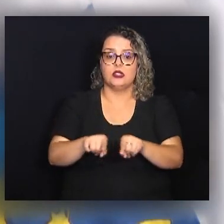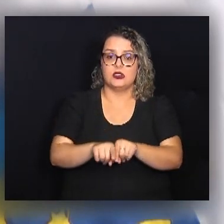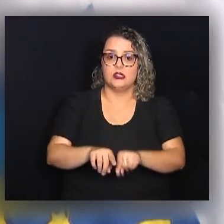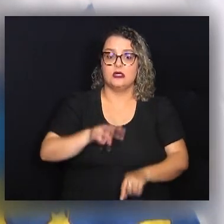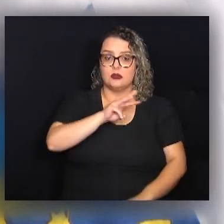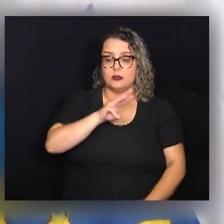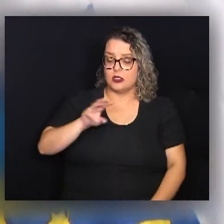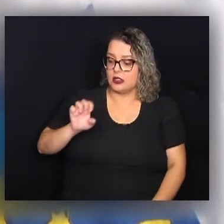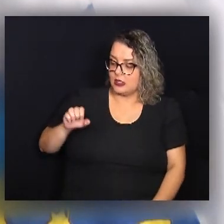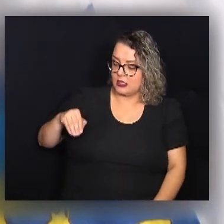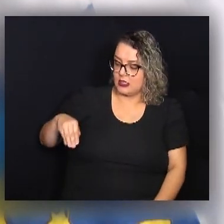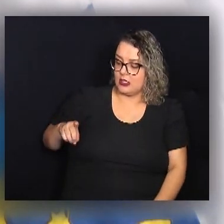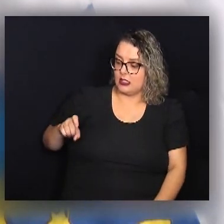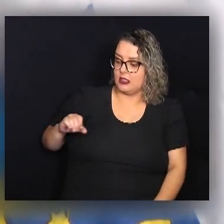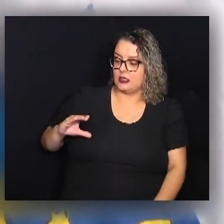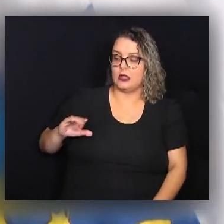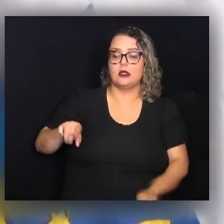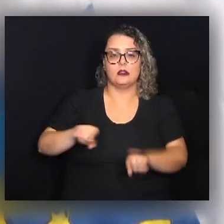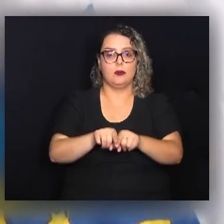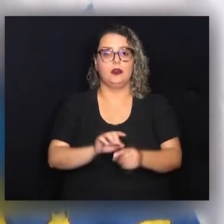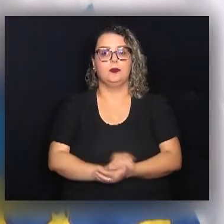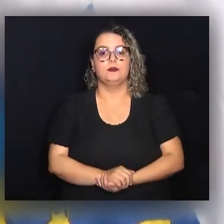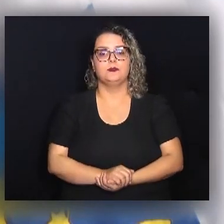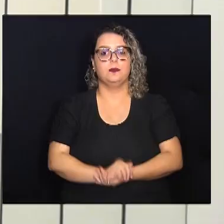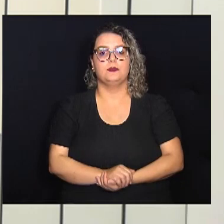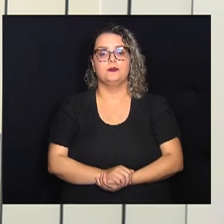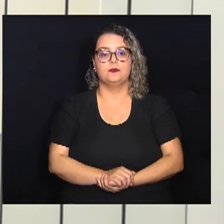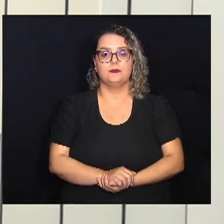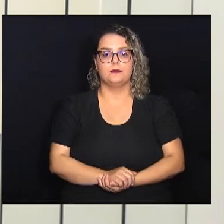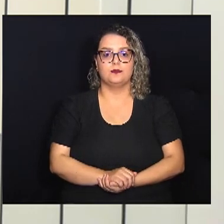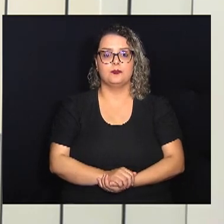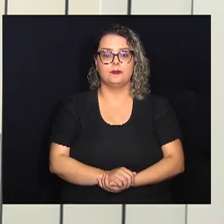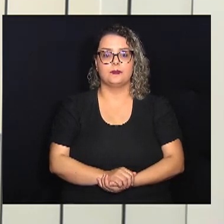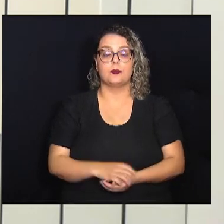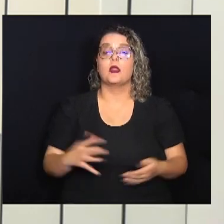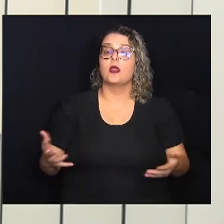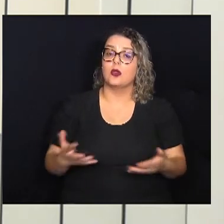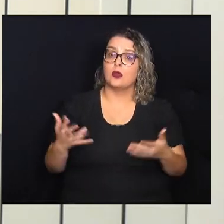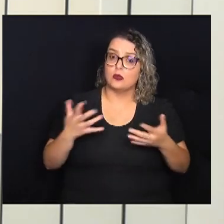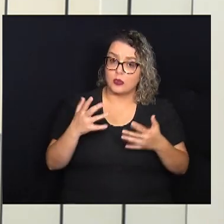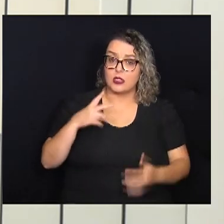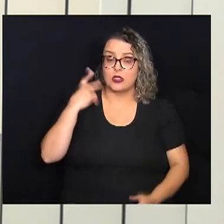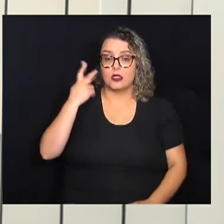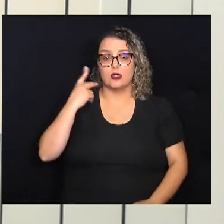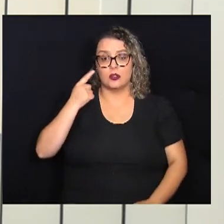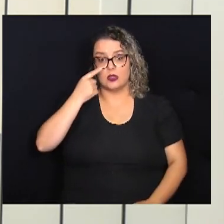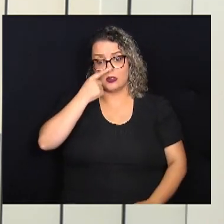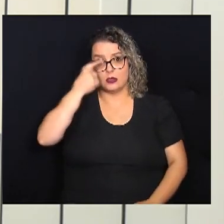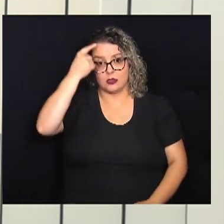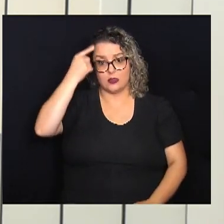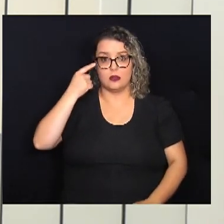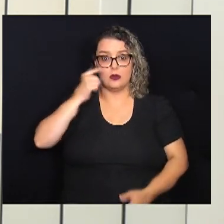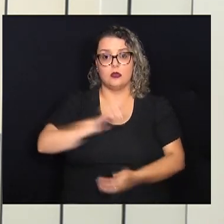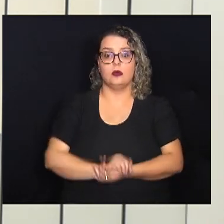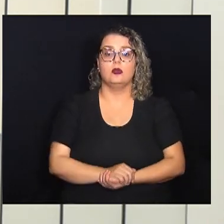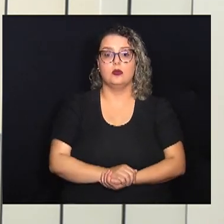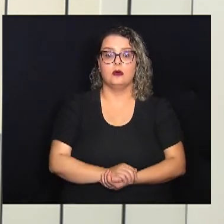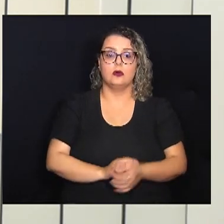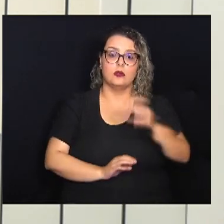fluidez do trânsito. Teve a campanha de bebida e direção em 15 bares com 1.600 abordagens. teve ações e blitz educativas